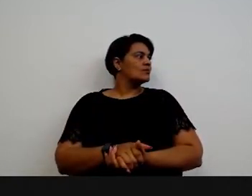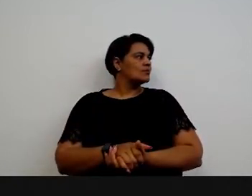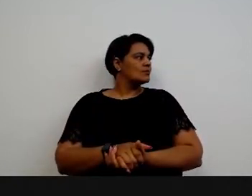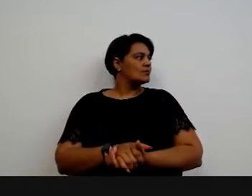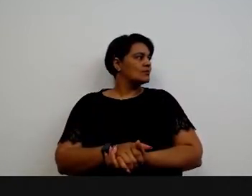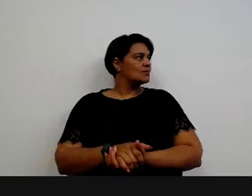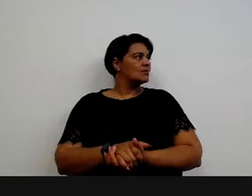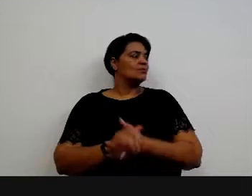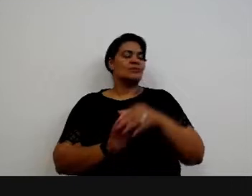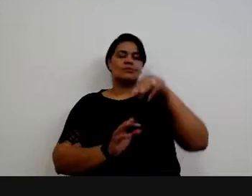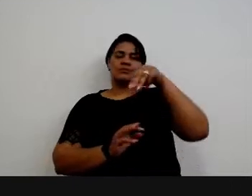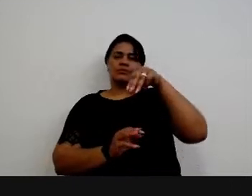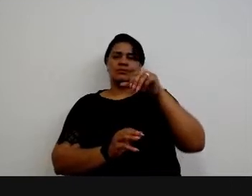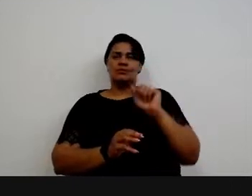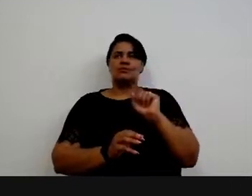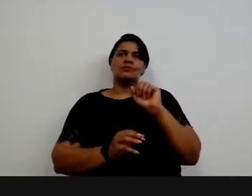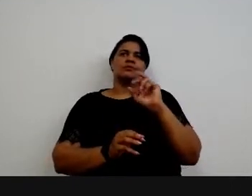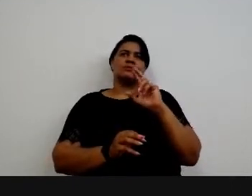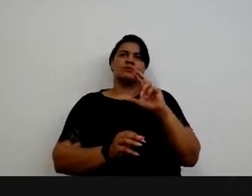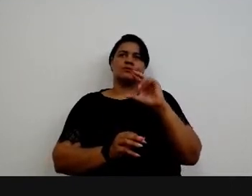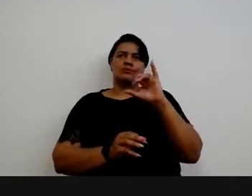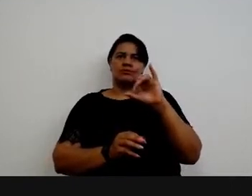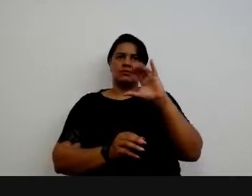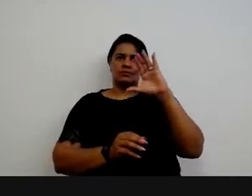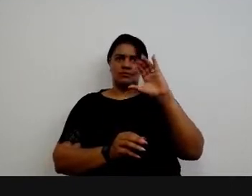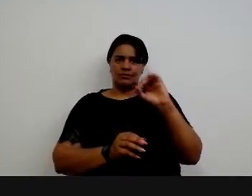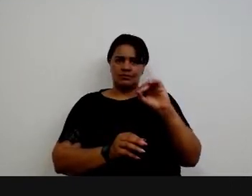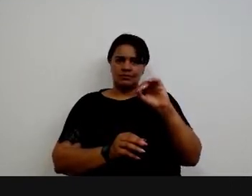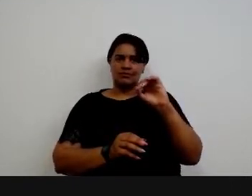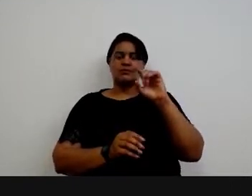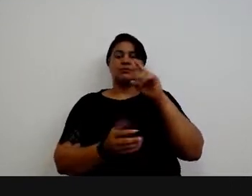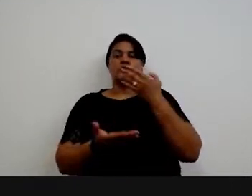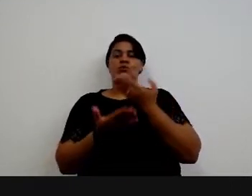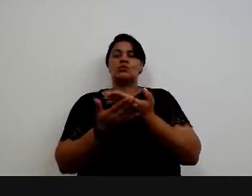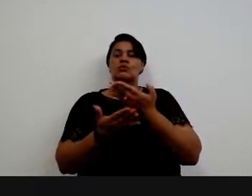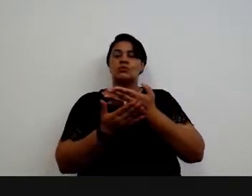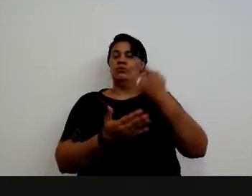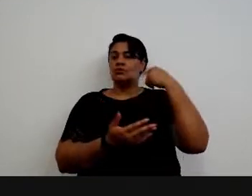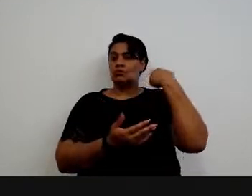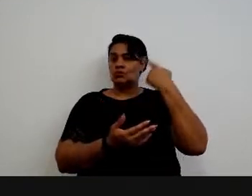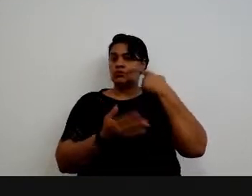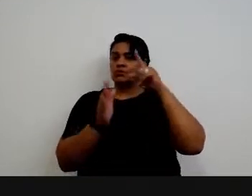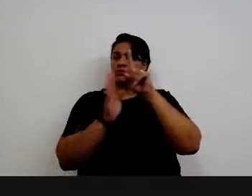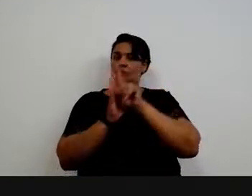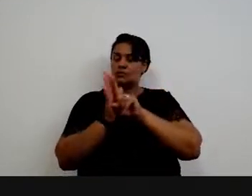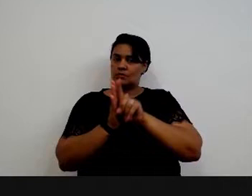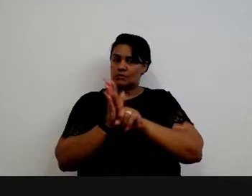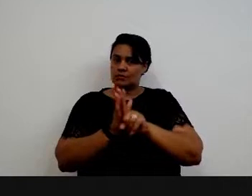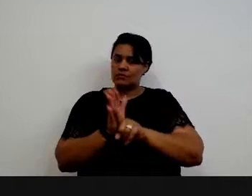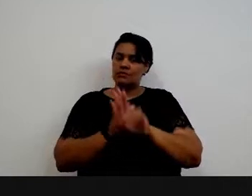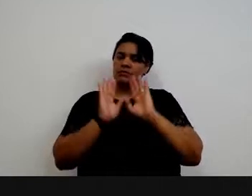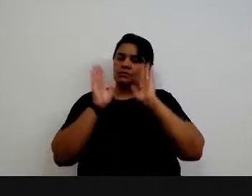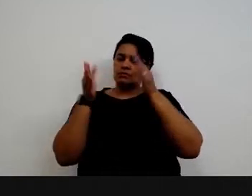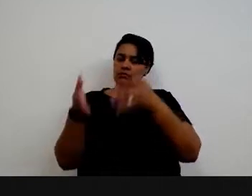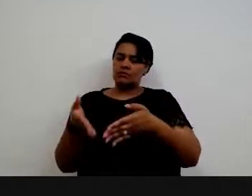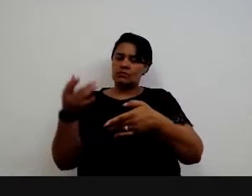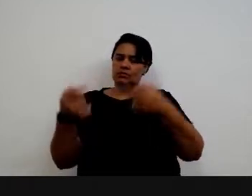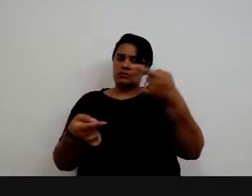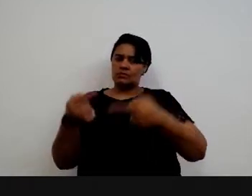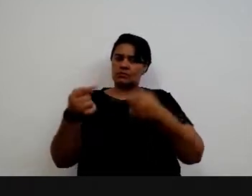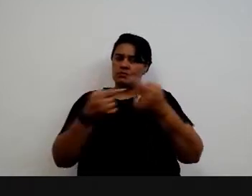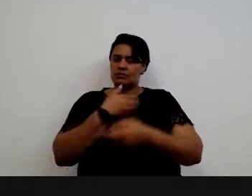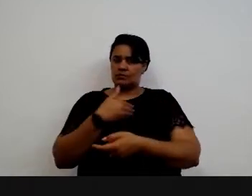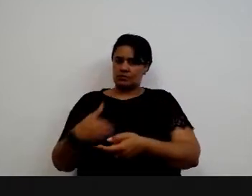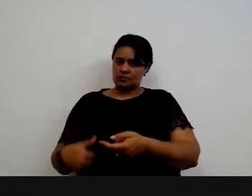Marcos Vinícius Soler Baldazzi. É estudante de Direito e pesquisador, com ênfase na área de